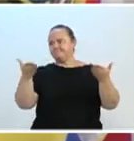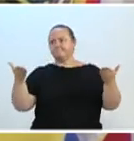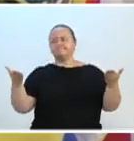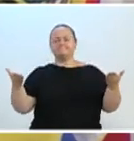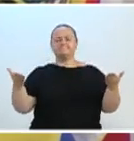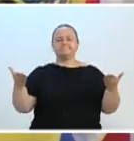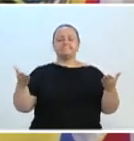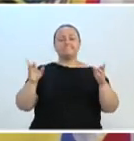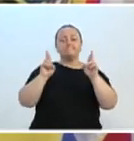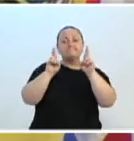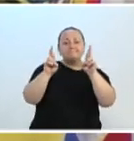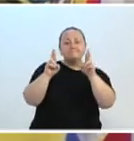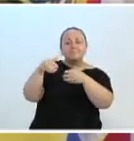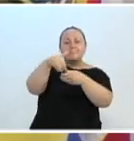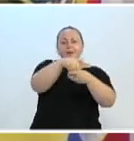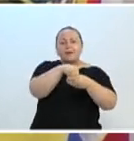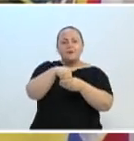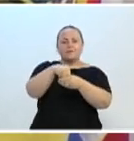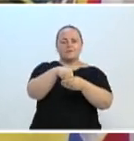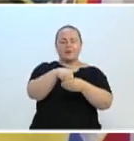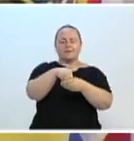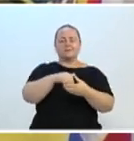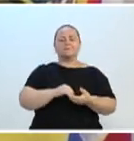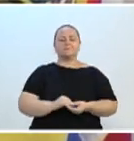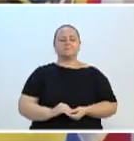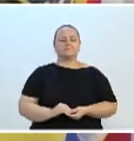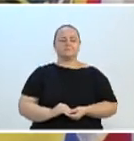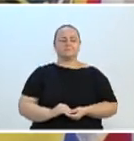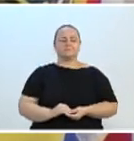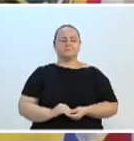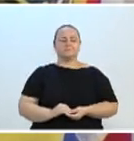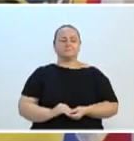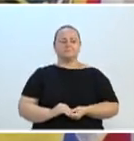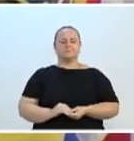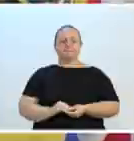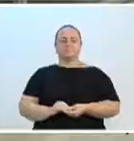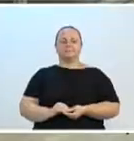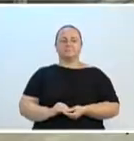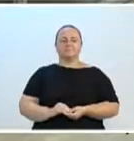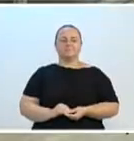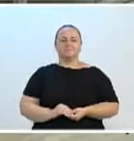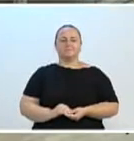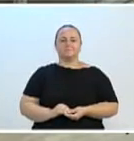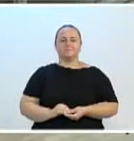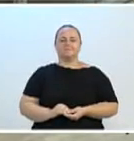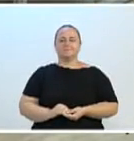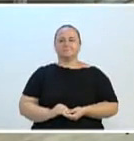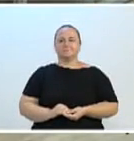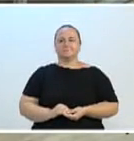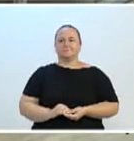o voto dos senhores vereadores e todos que nos assistem aqui agora. Obrigado.